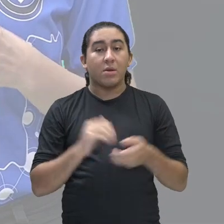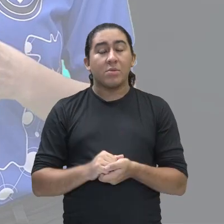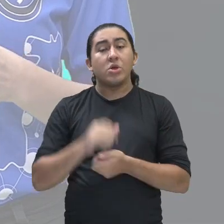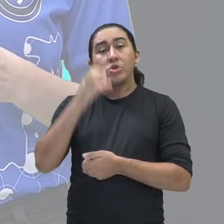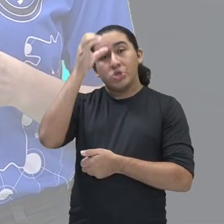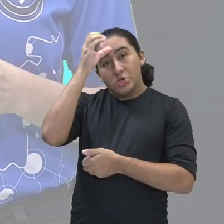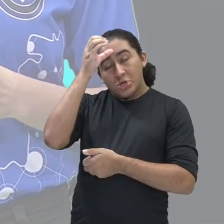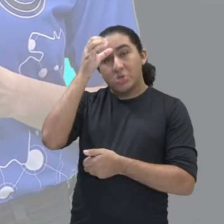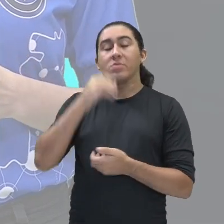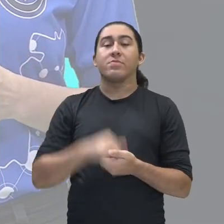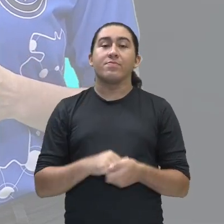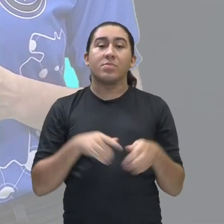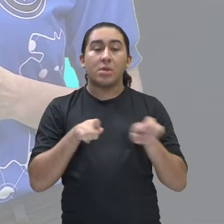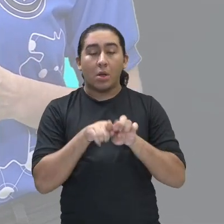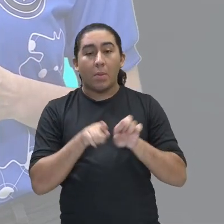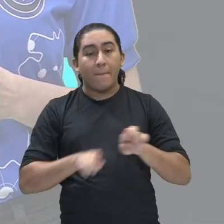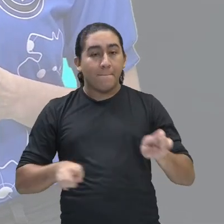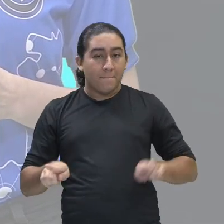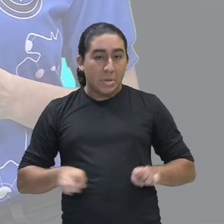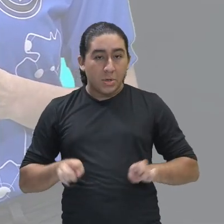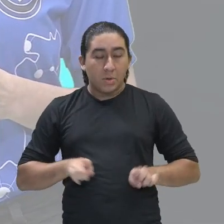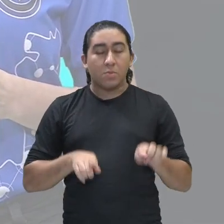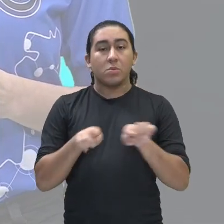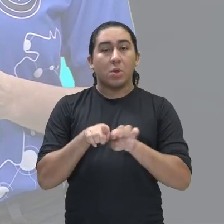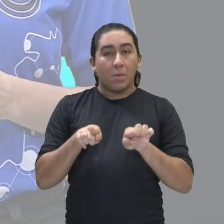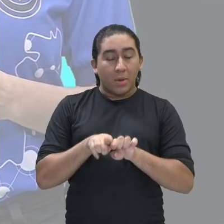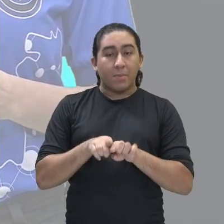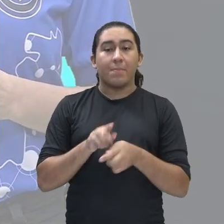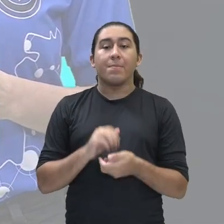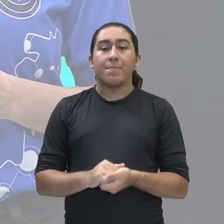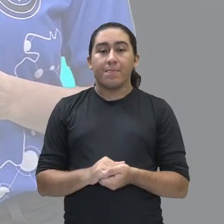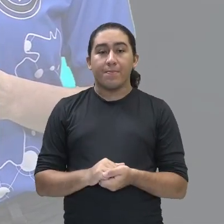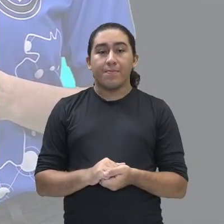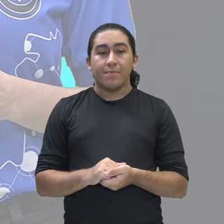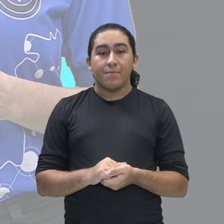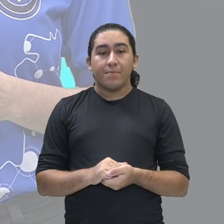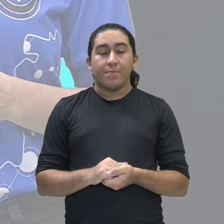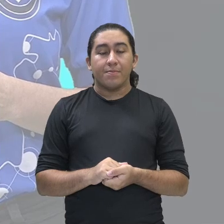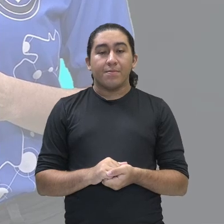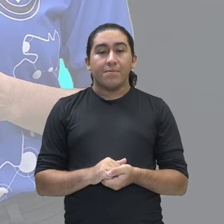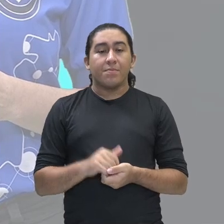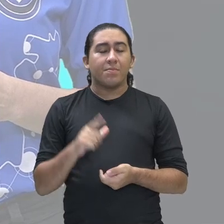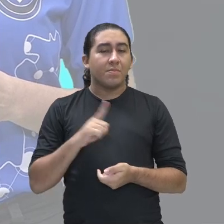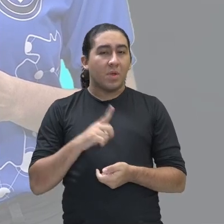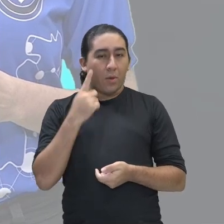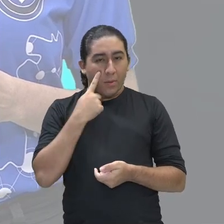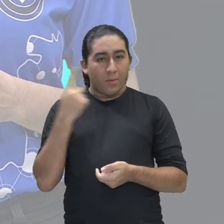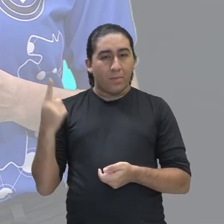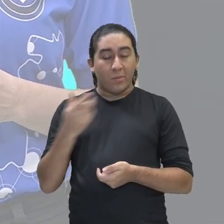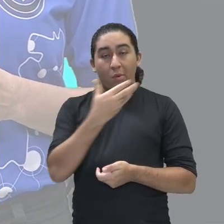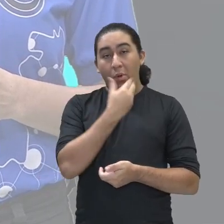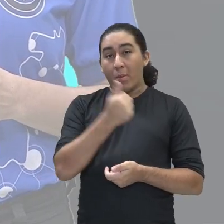grandmother, grandson, granddaughter, grandparents,